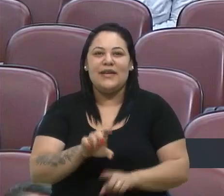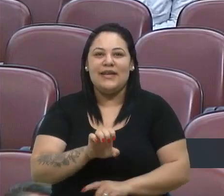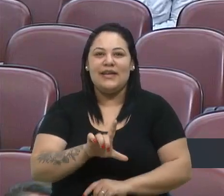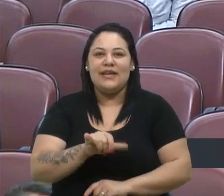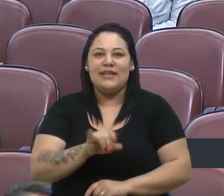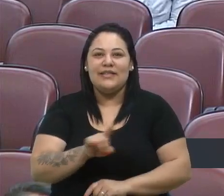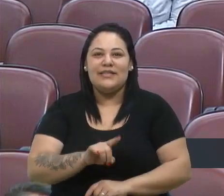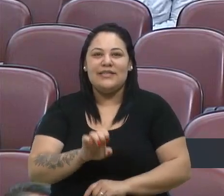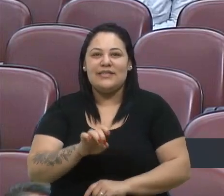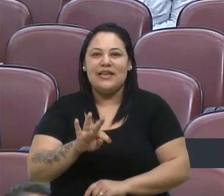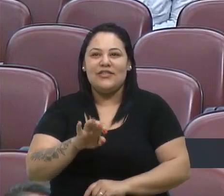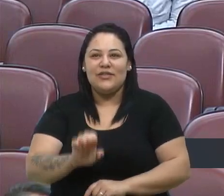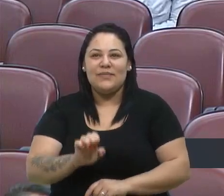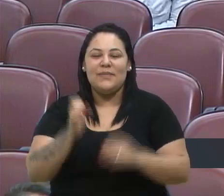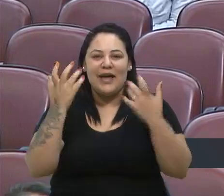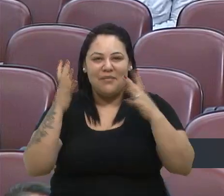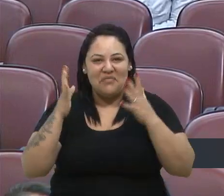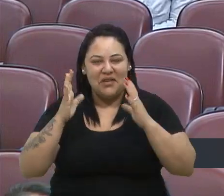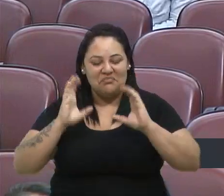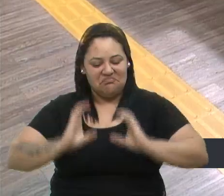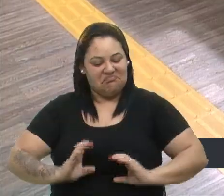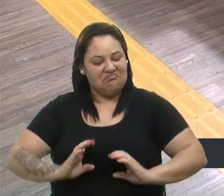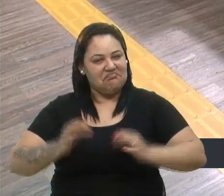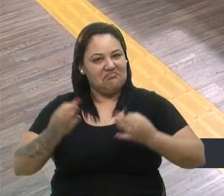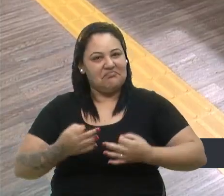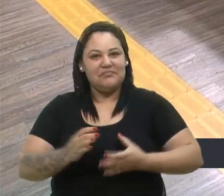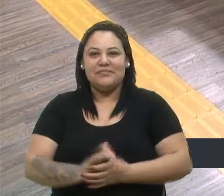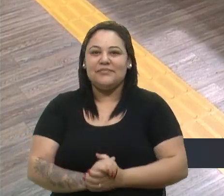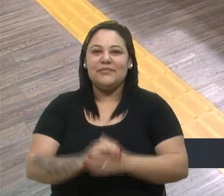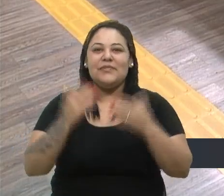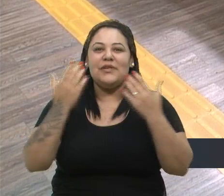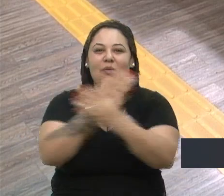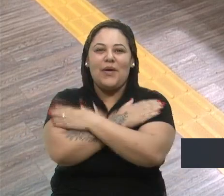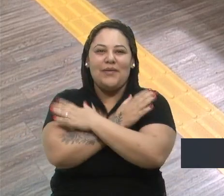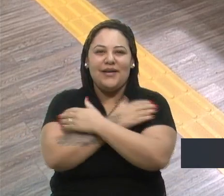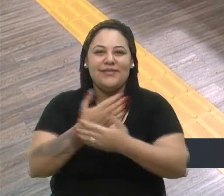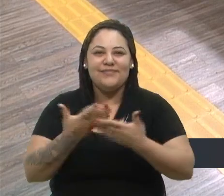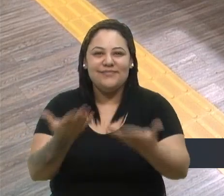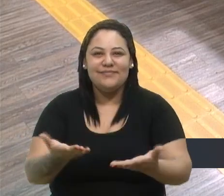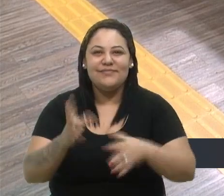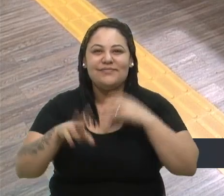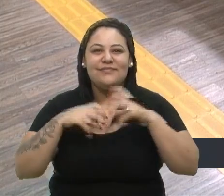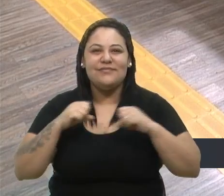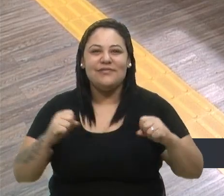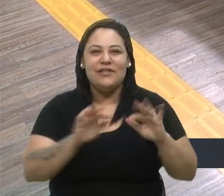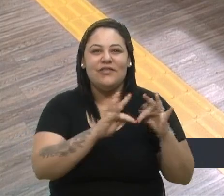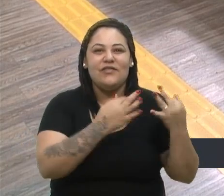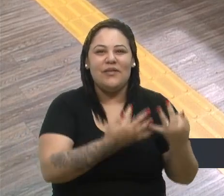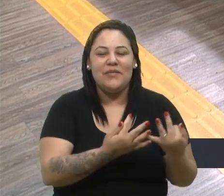comportamento. Também um abraço ao secretário Daniel Luz, família Escopel, o padre